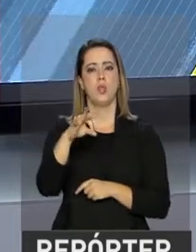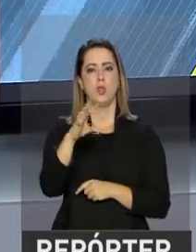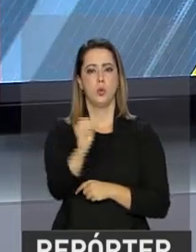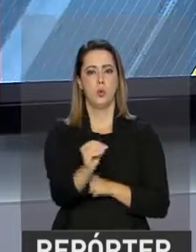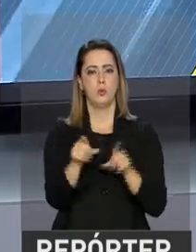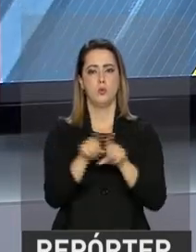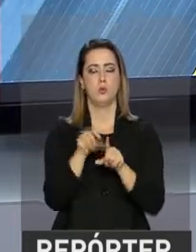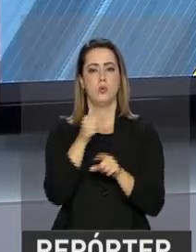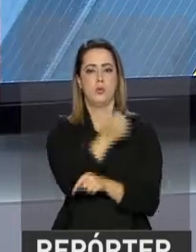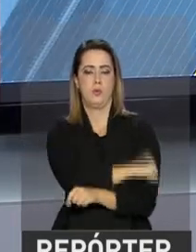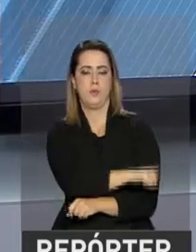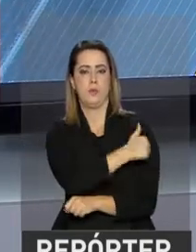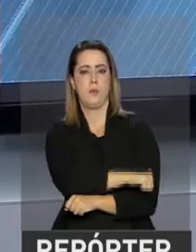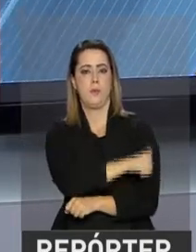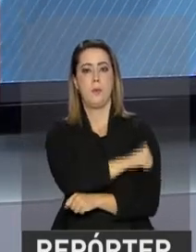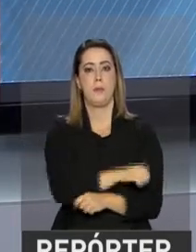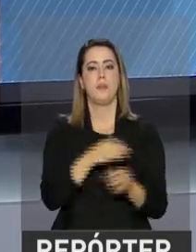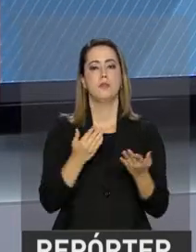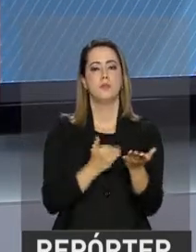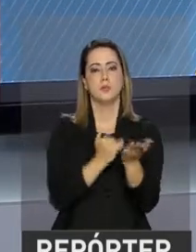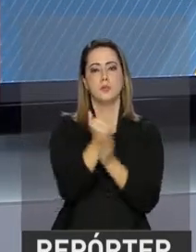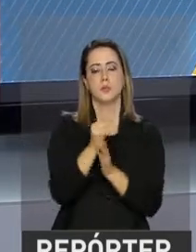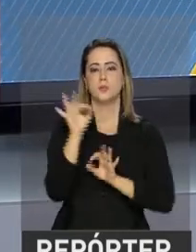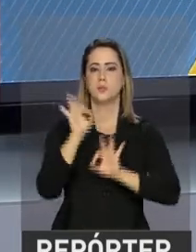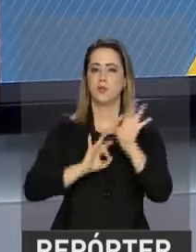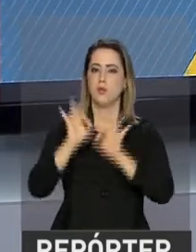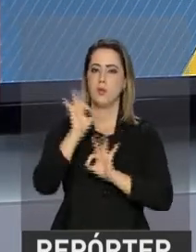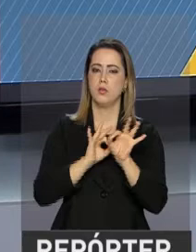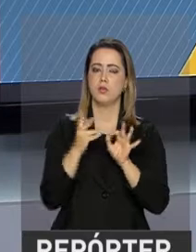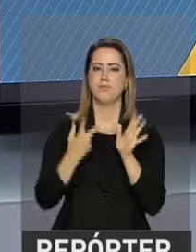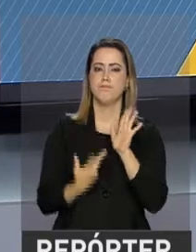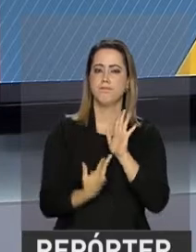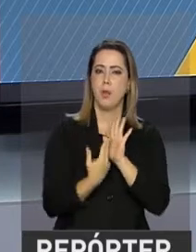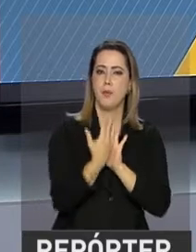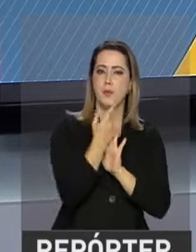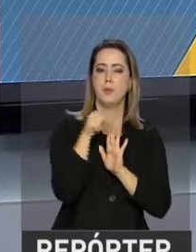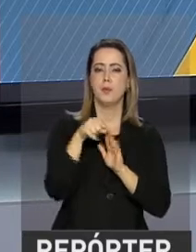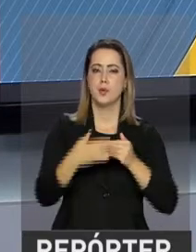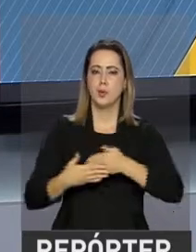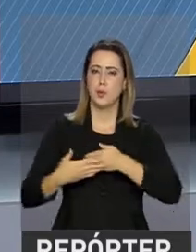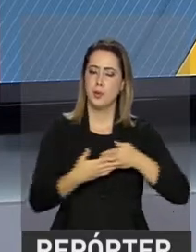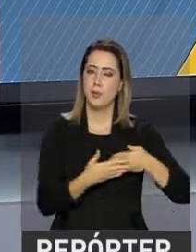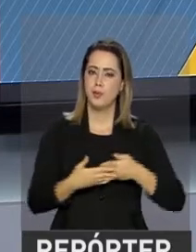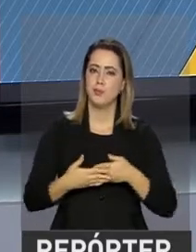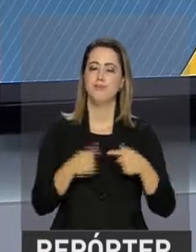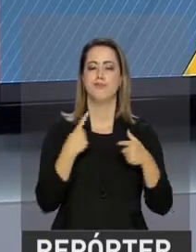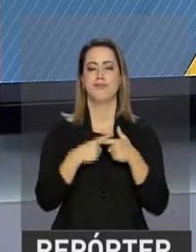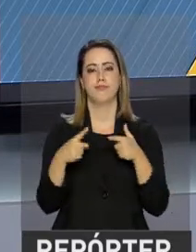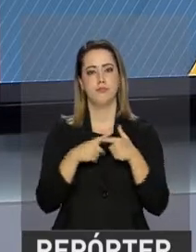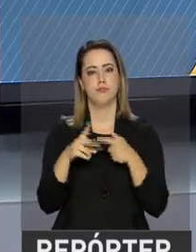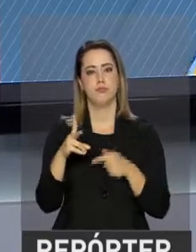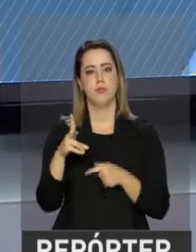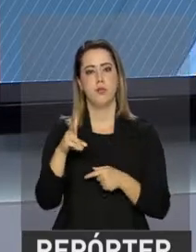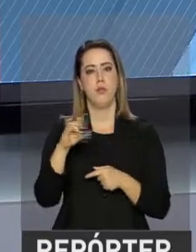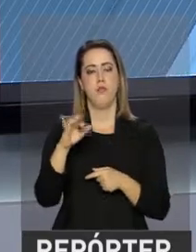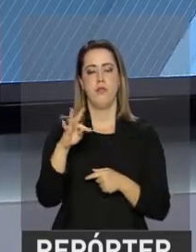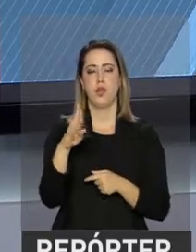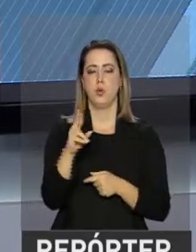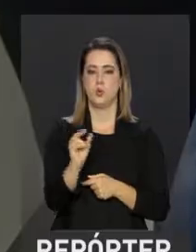do Ministério da Saúde no Rio de Janeiro, começou a operar problemas que surgiram nesses bebês devido à presença do vírus.